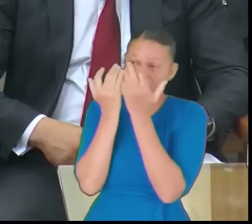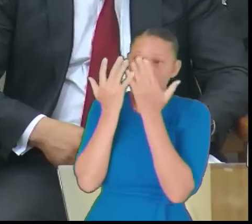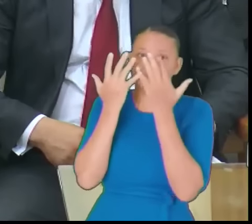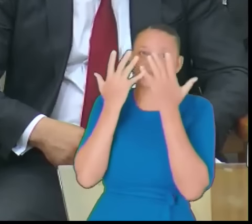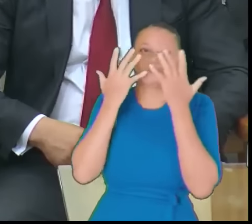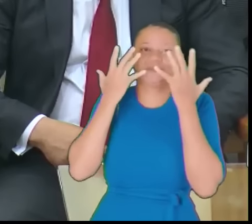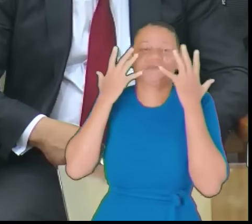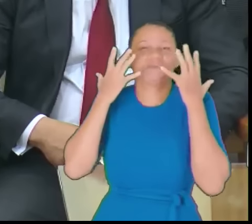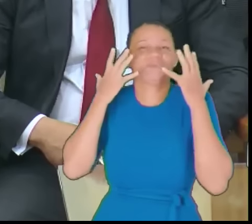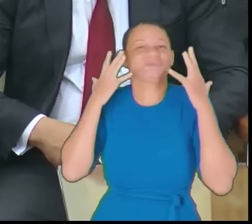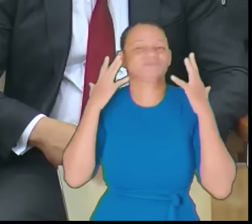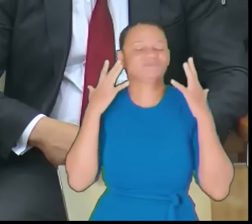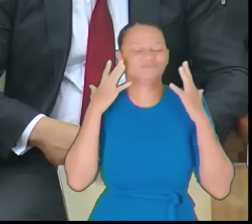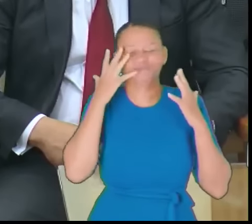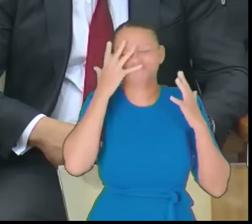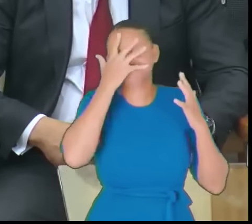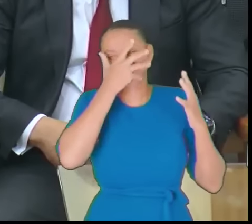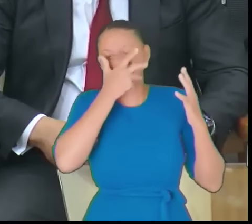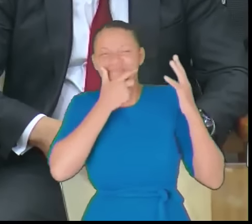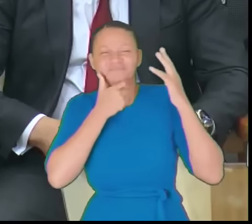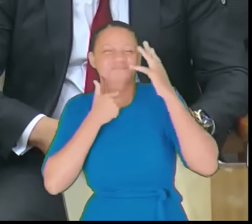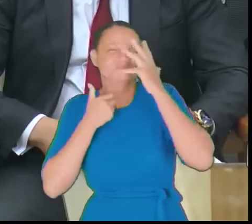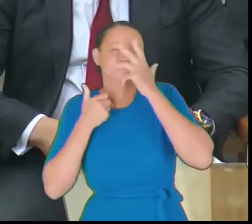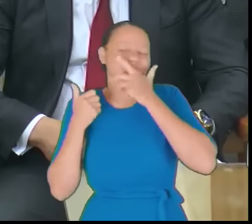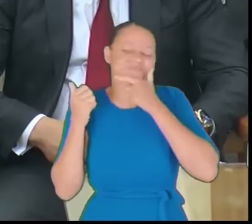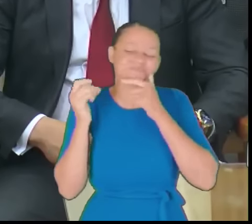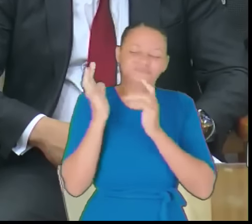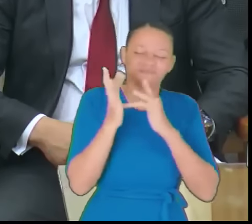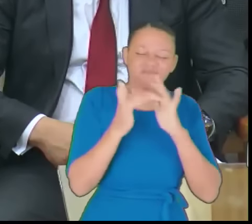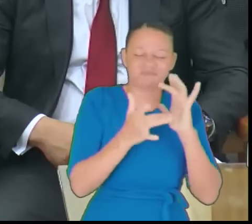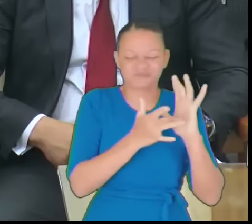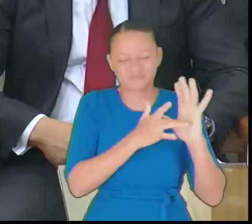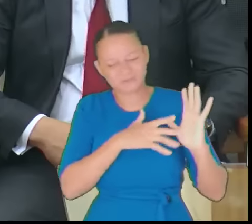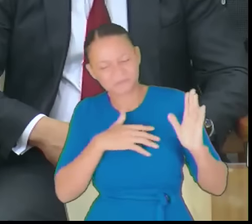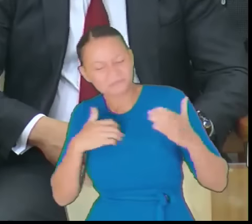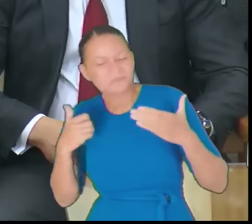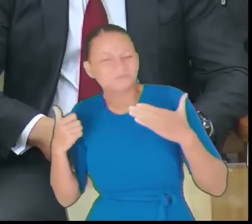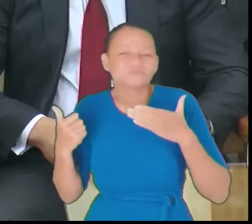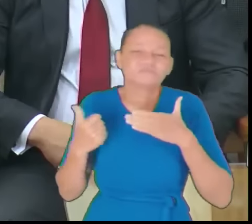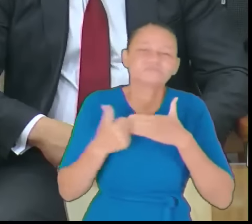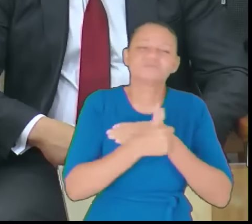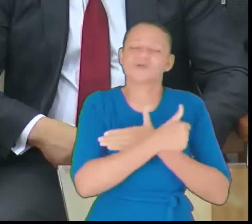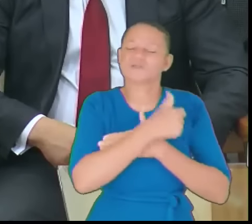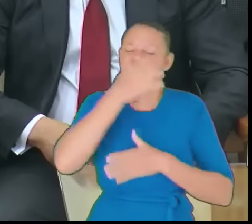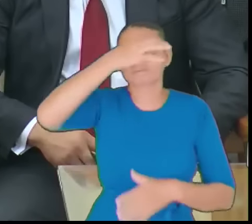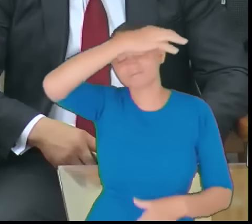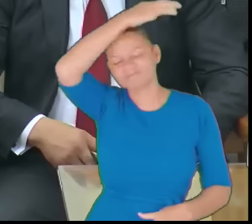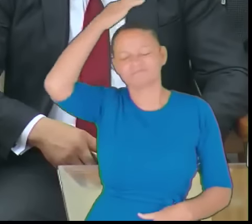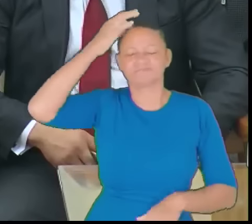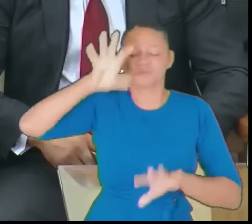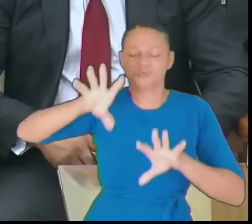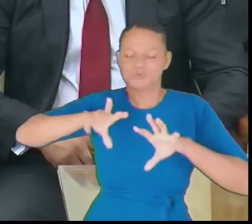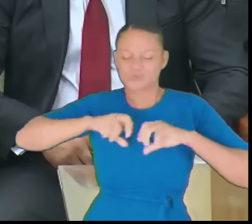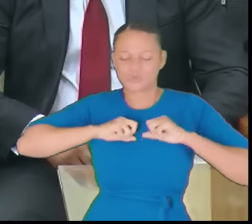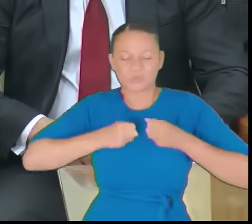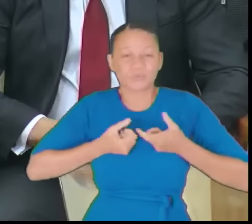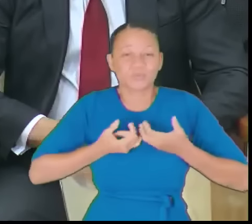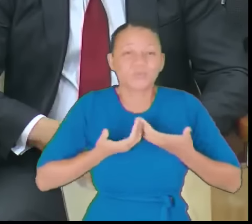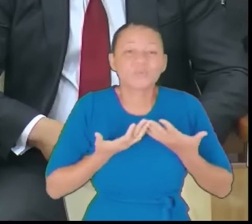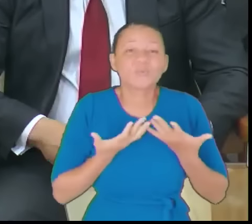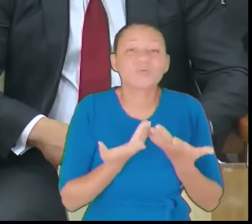Aleluia! A beleza de Jesus, a beleza moral, a beleza espiritual de Jesus vai refletir em você. E